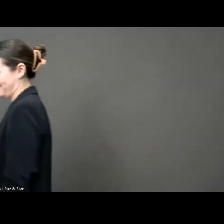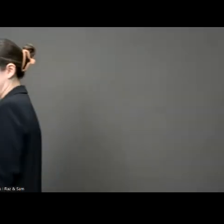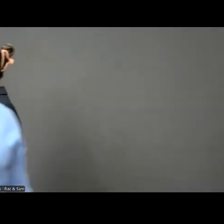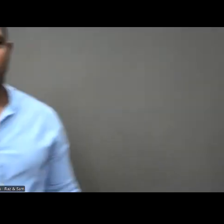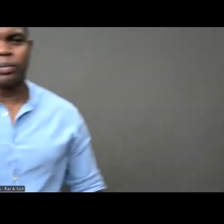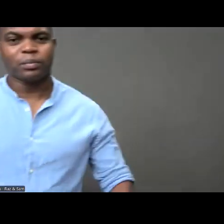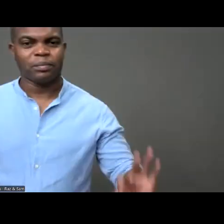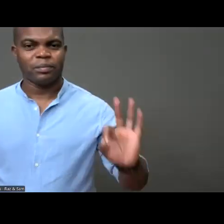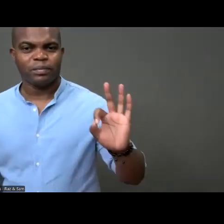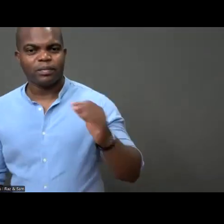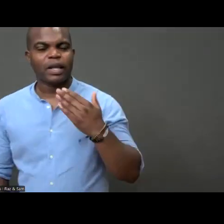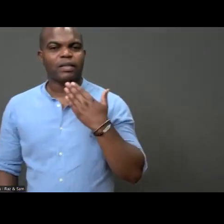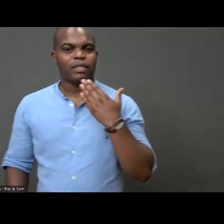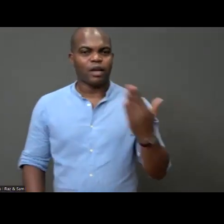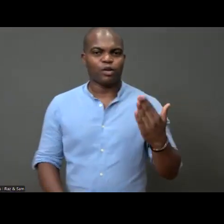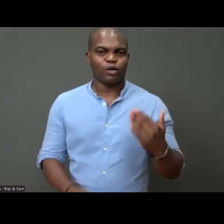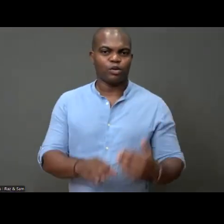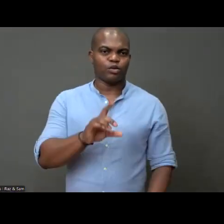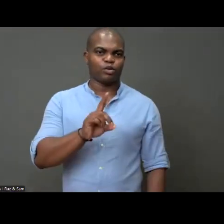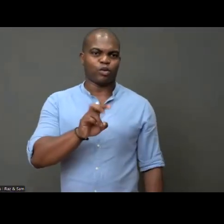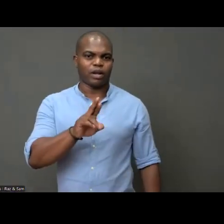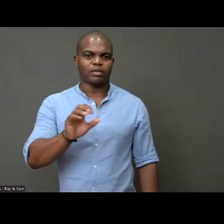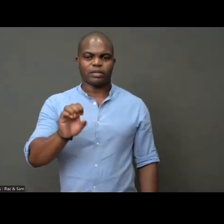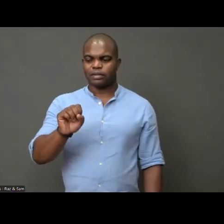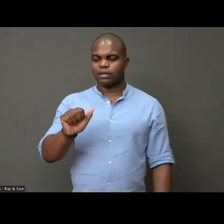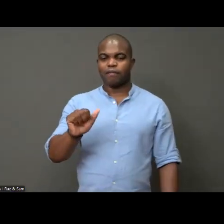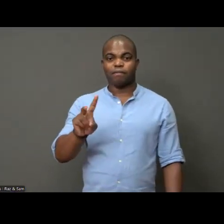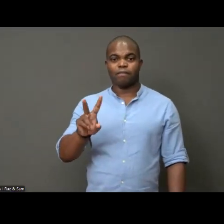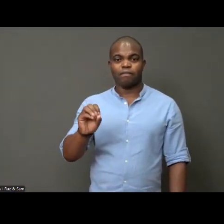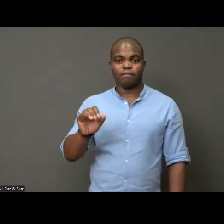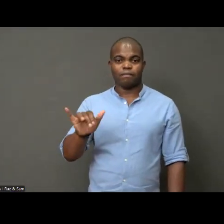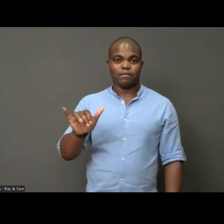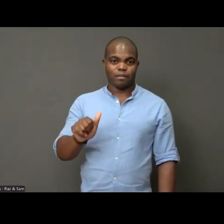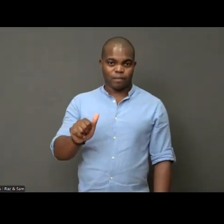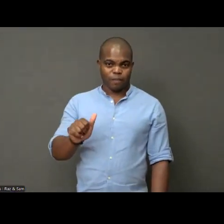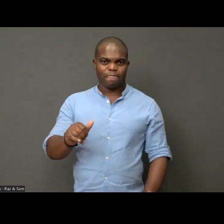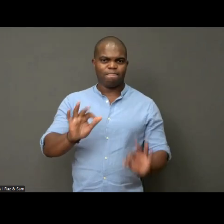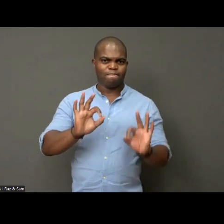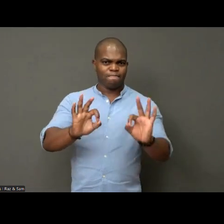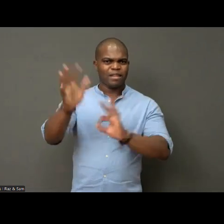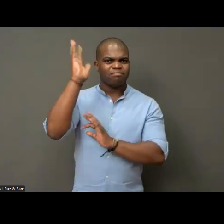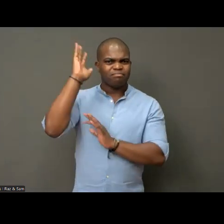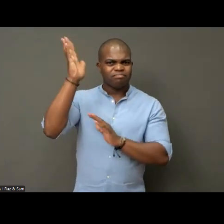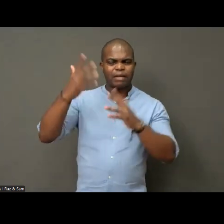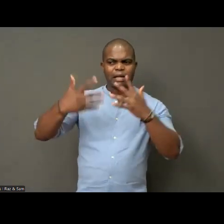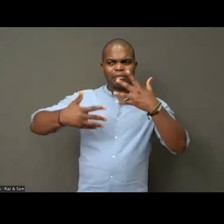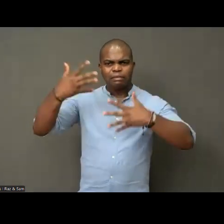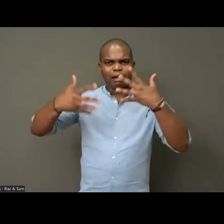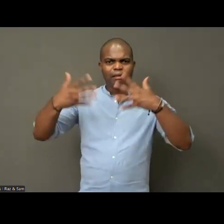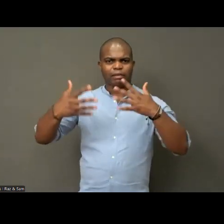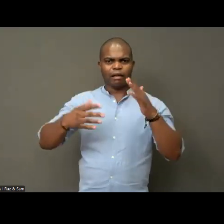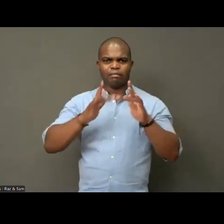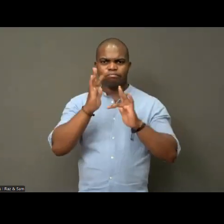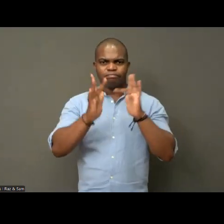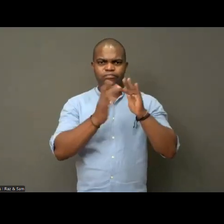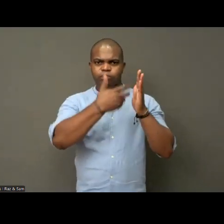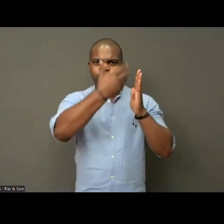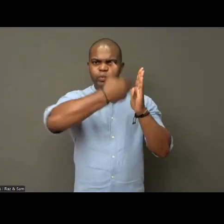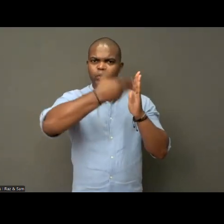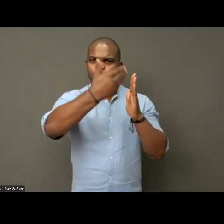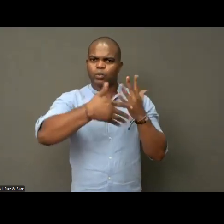Muito obrigada, doutora Saboia, por apresentar o portal de dados regionais e o site, que são excelentes ferramentas para ajudar os